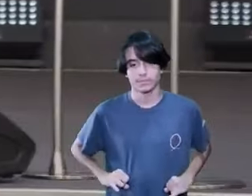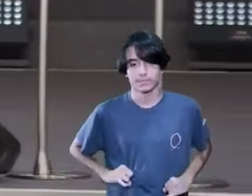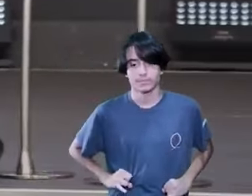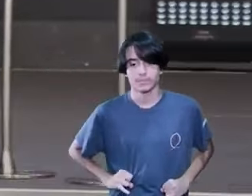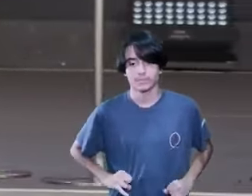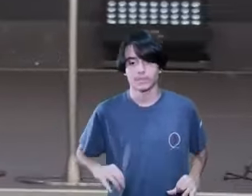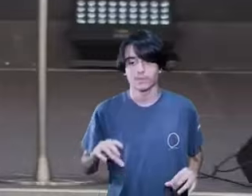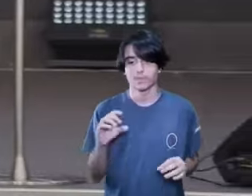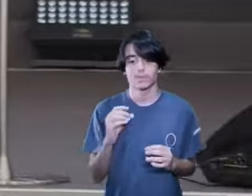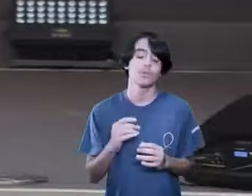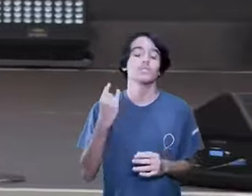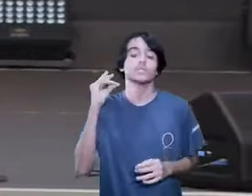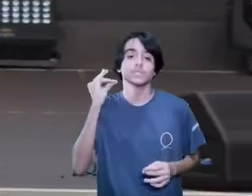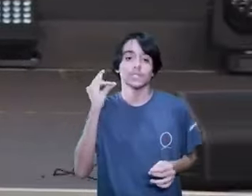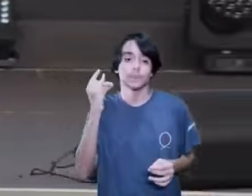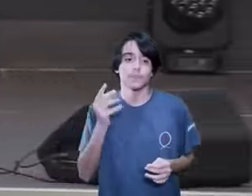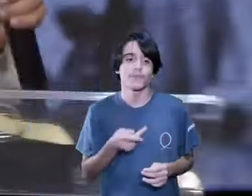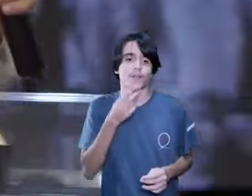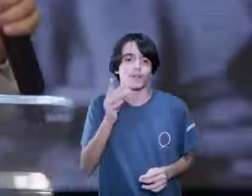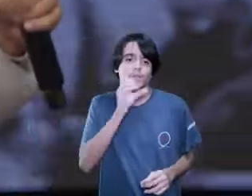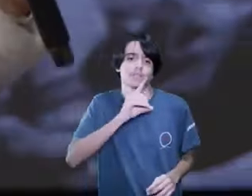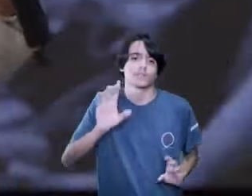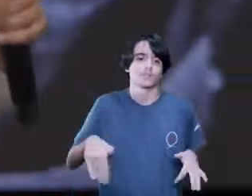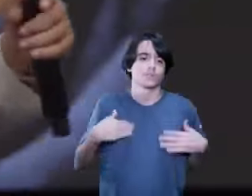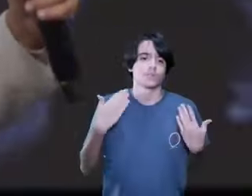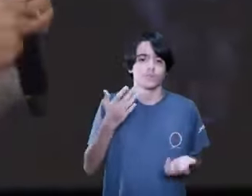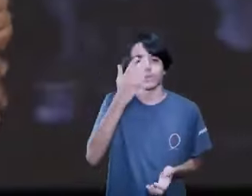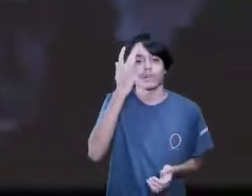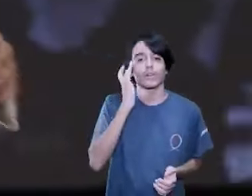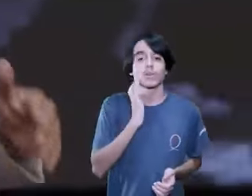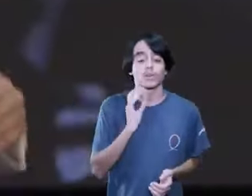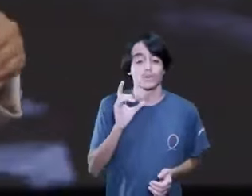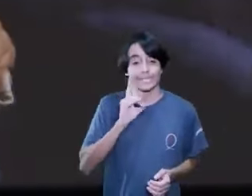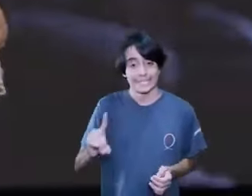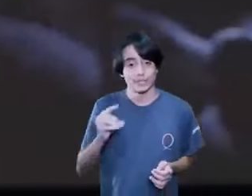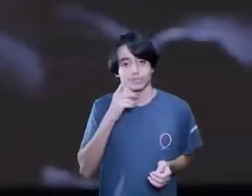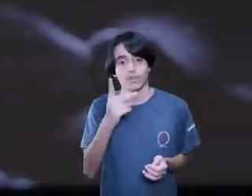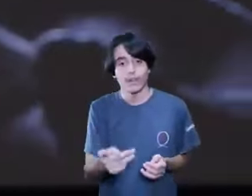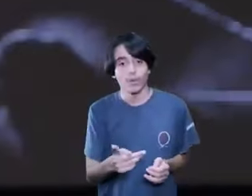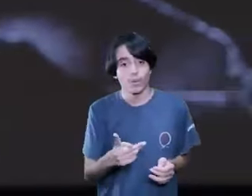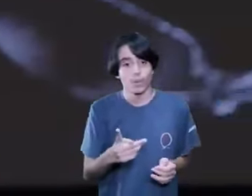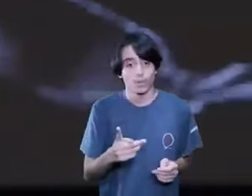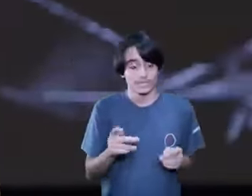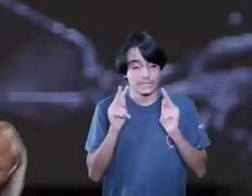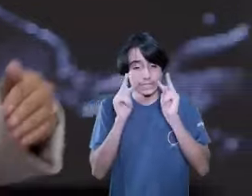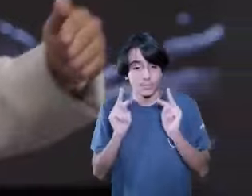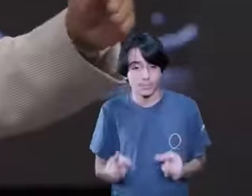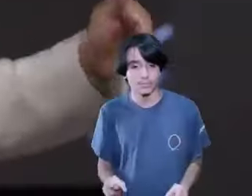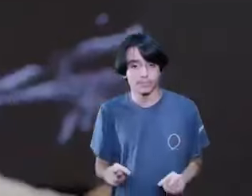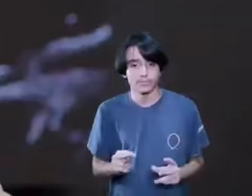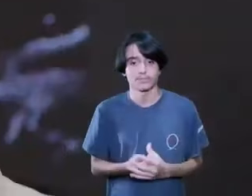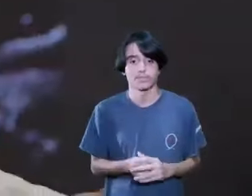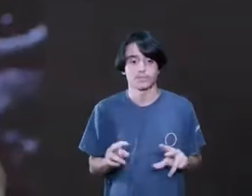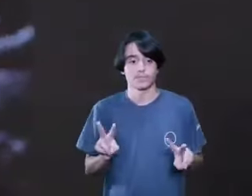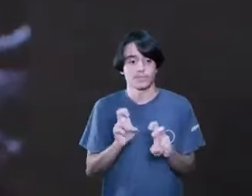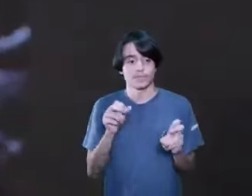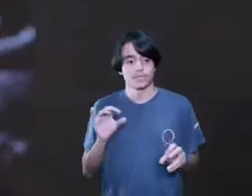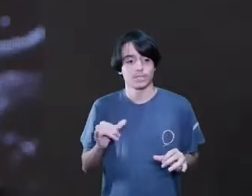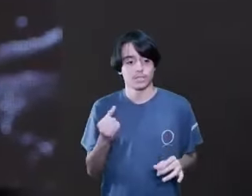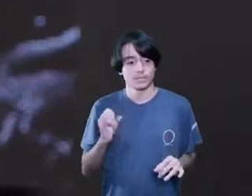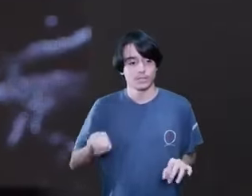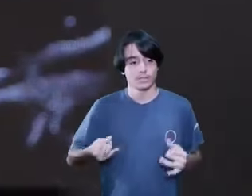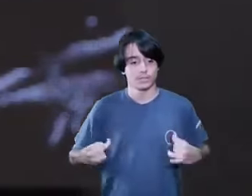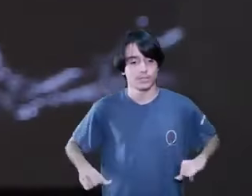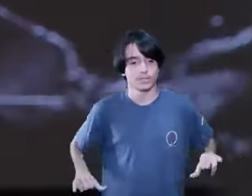fez a Deus, quando ouviu da boca do próprio Deus testemunhos acerca de Jó,